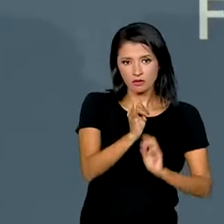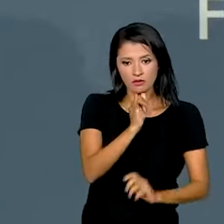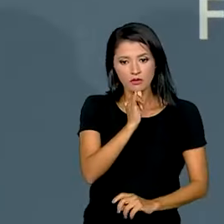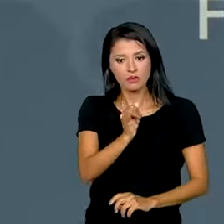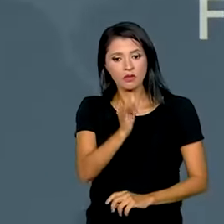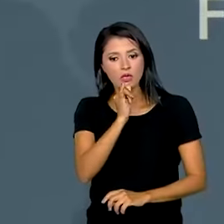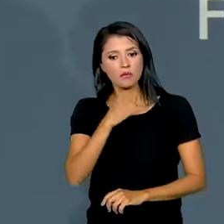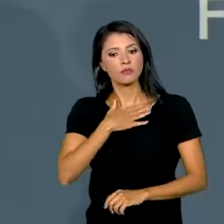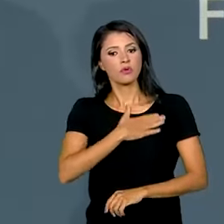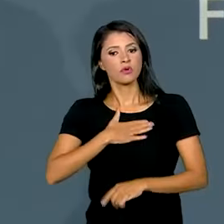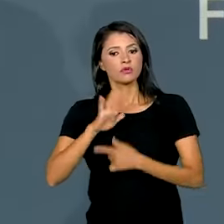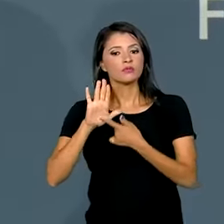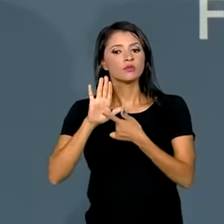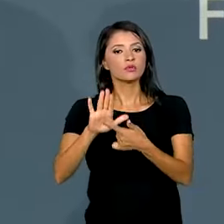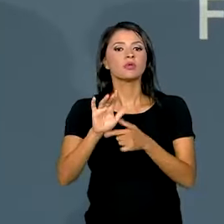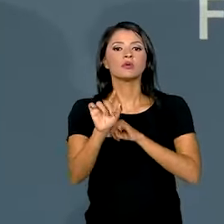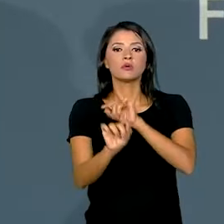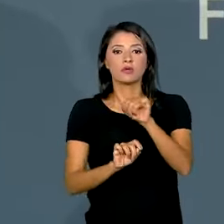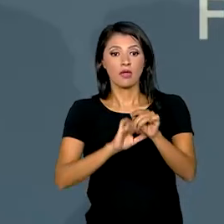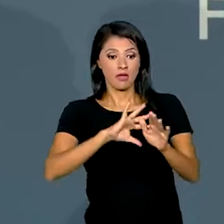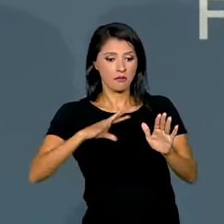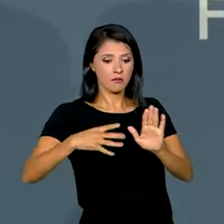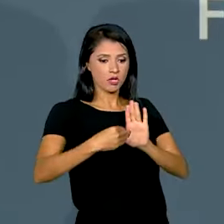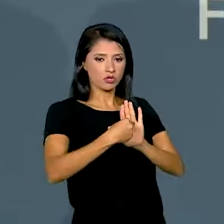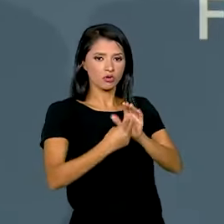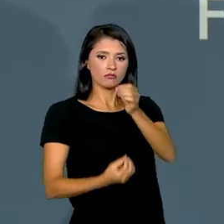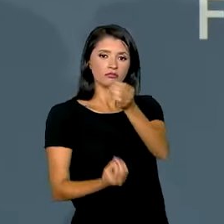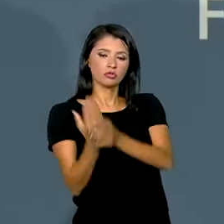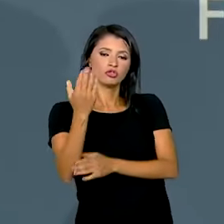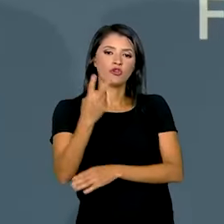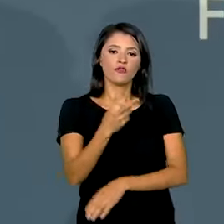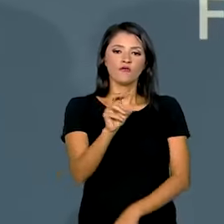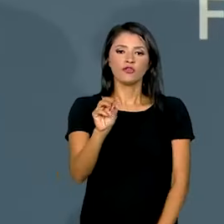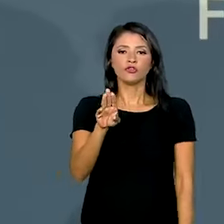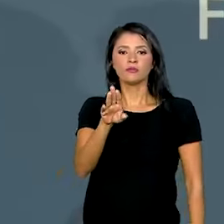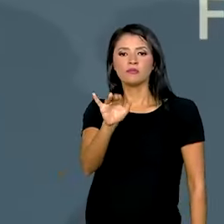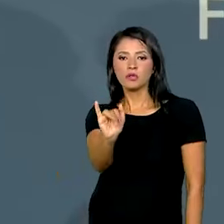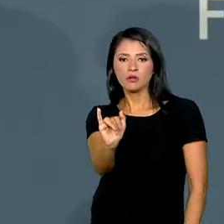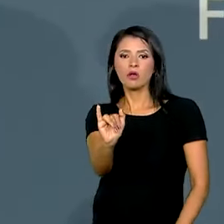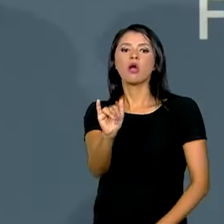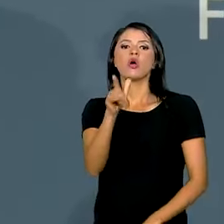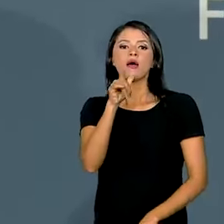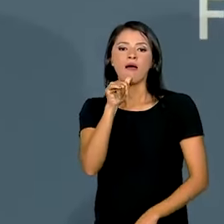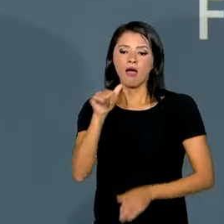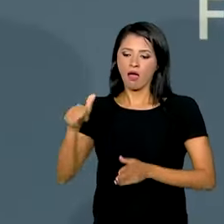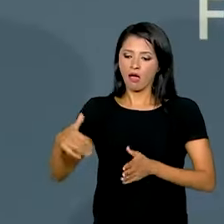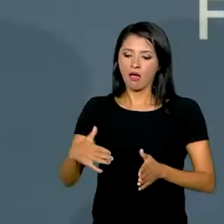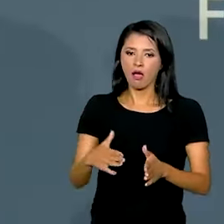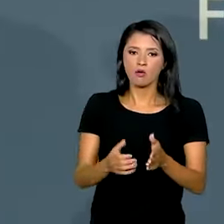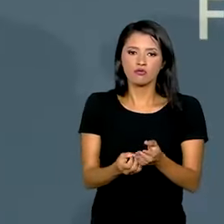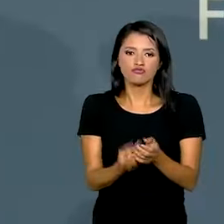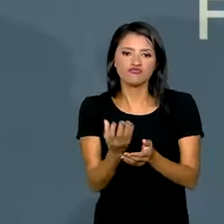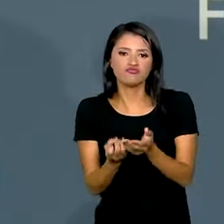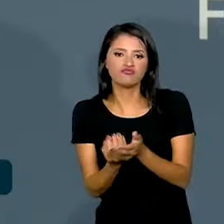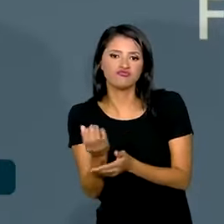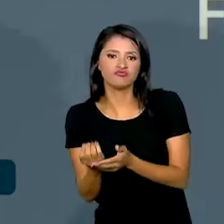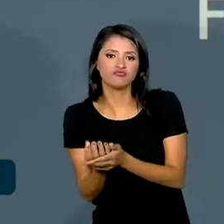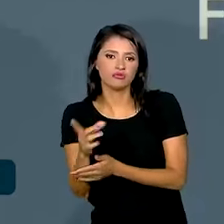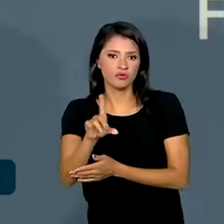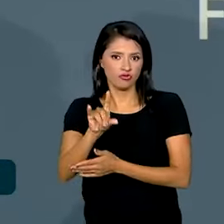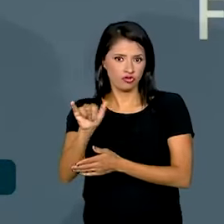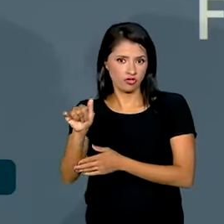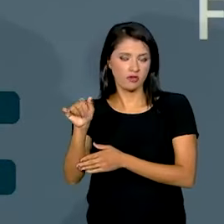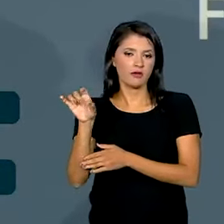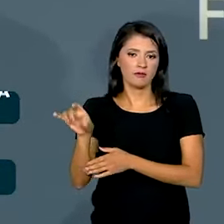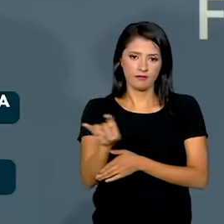de citar. A Amazônia produz 20 bilhões de toneladas de água por dia.